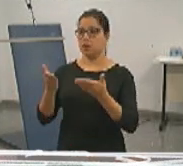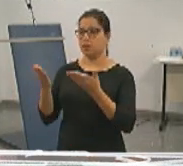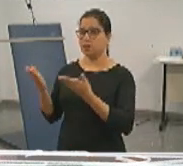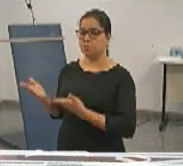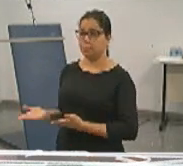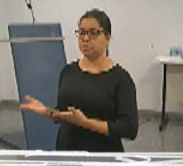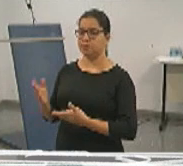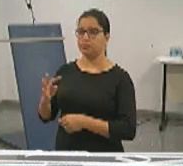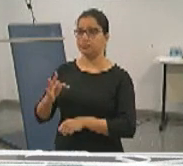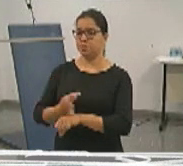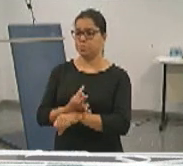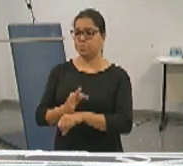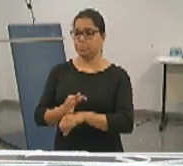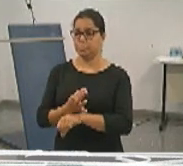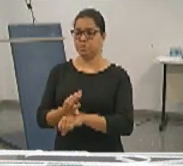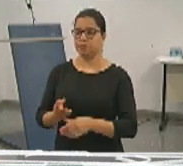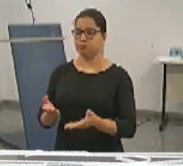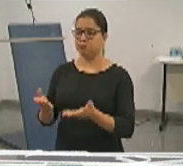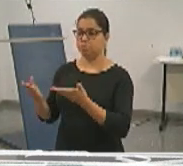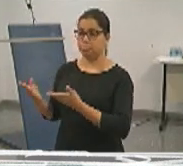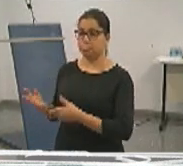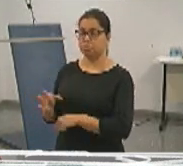Michele pudesse...